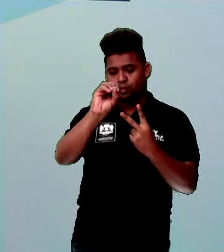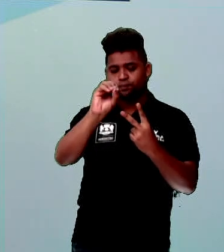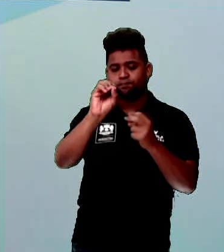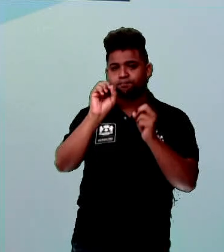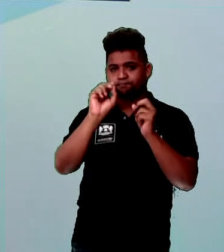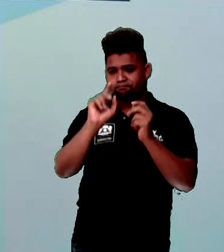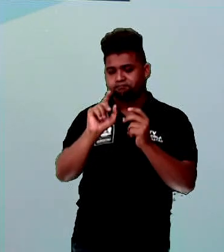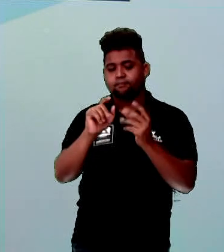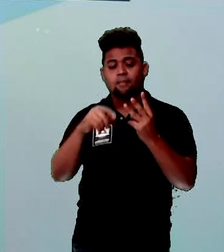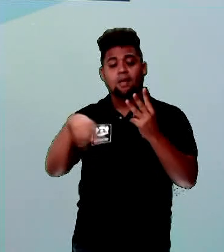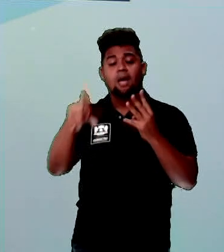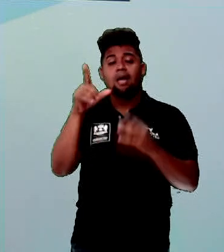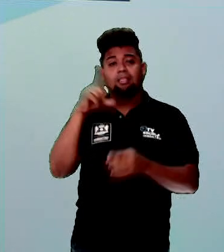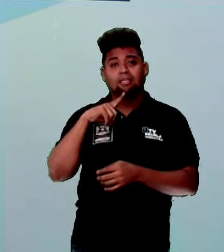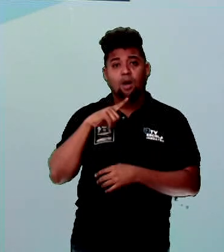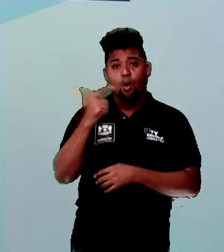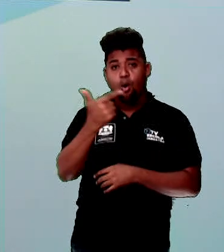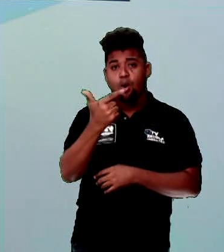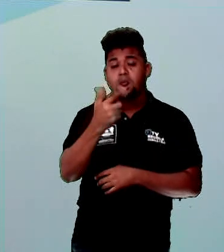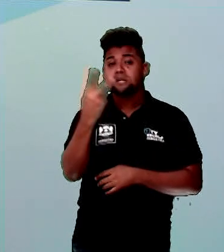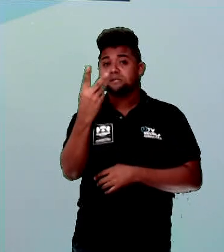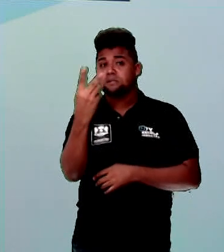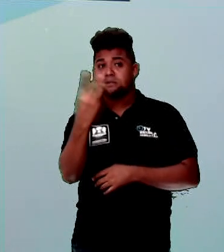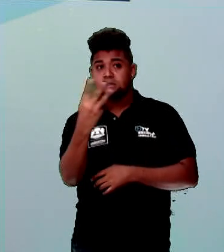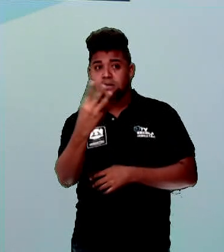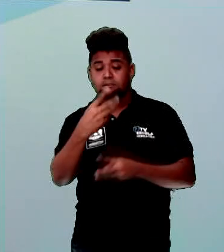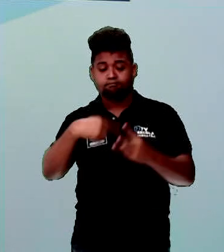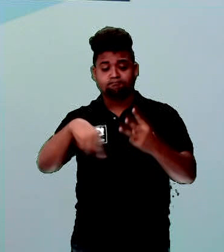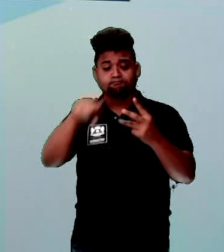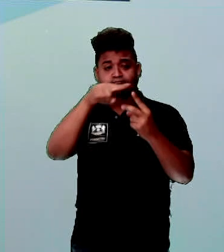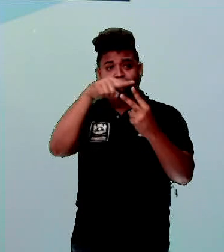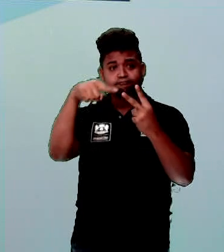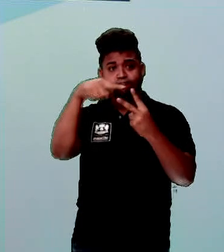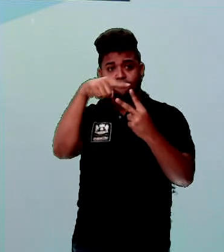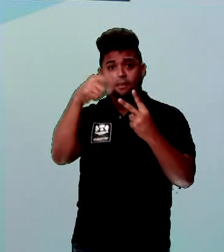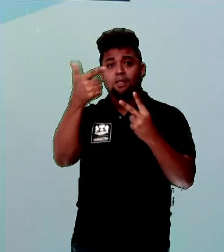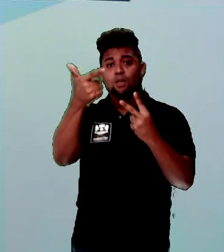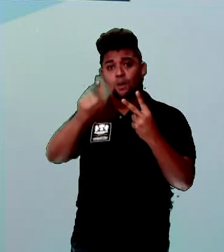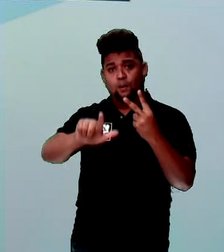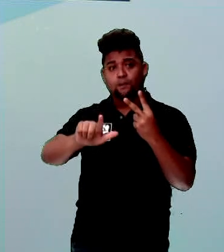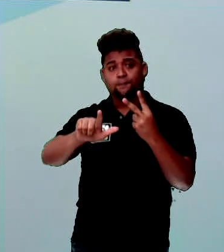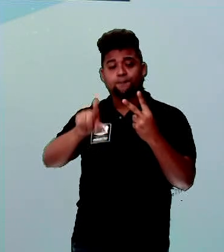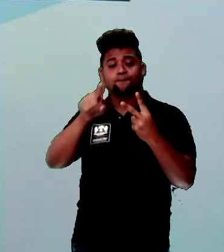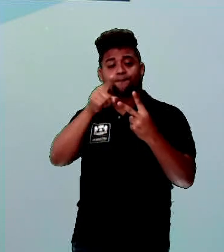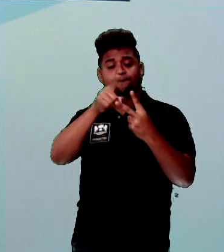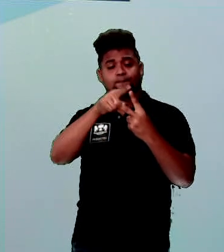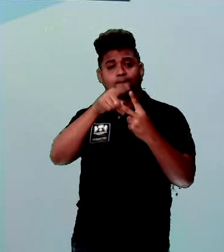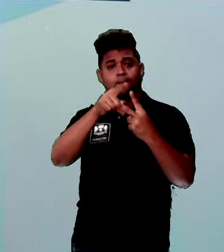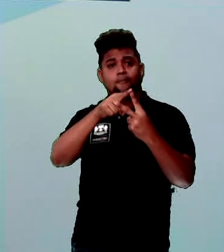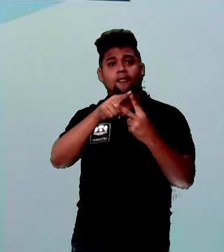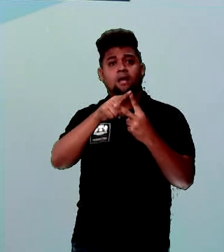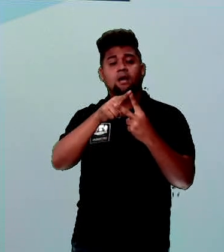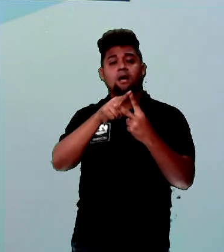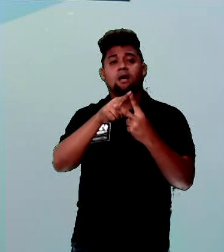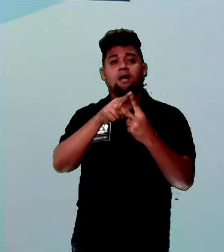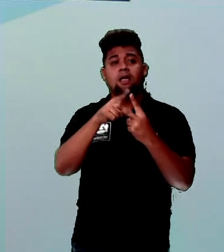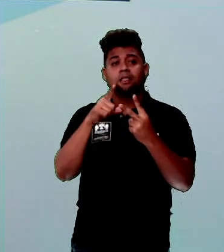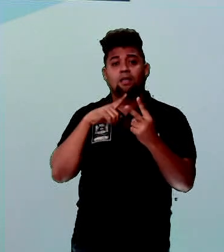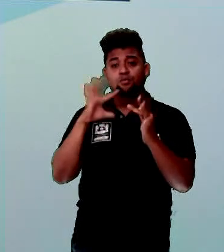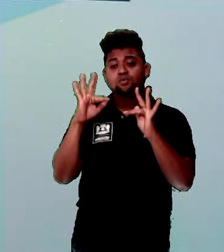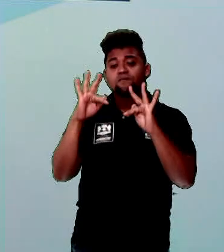pouco diferente. O som e a grafia semelhantes não são os iniciais, e sim os